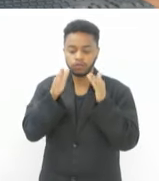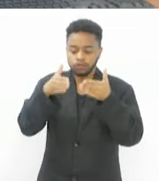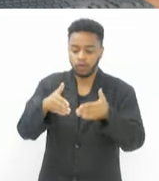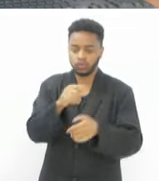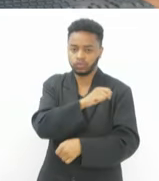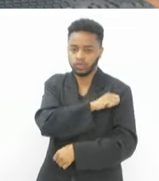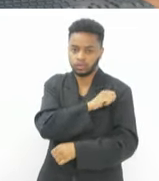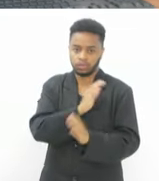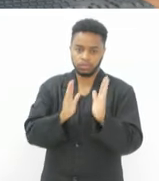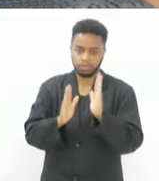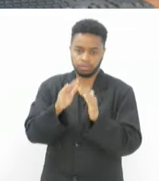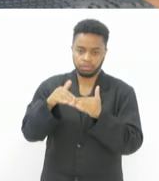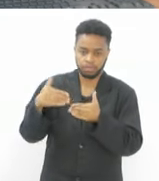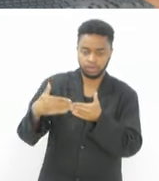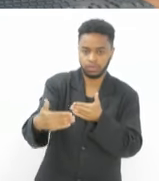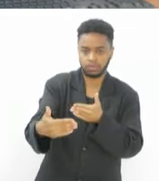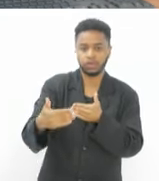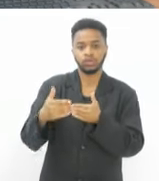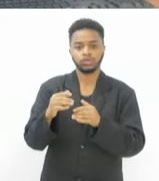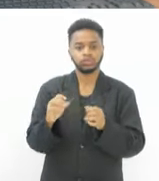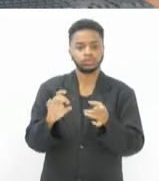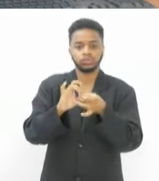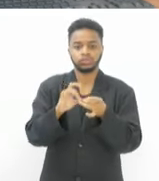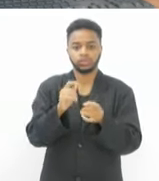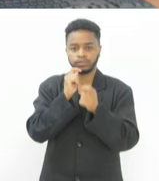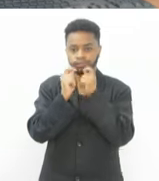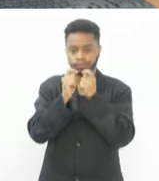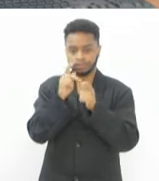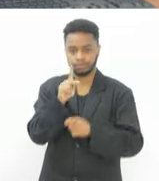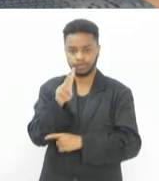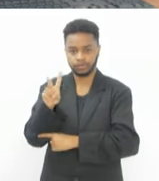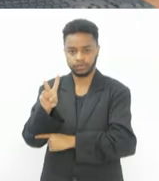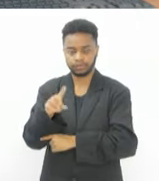letivo com o repórter Paulo Vitor Viviani. Bom dia, PV!